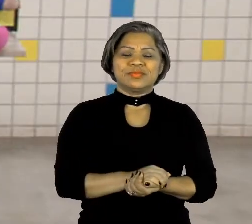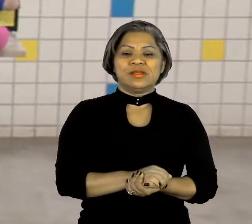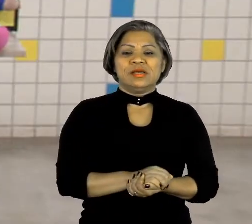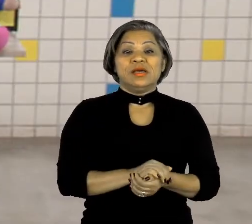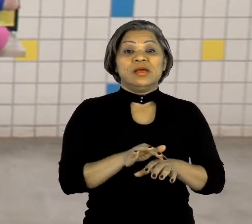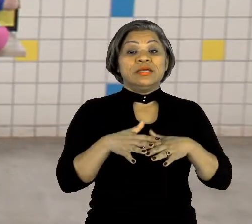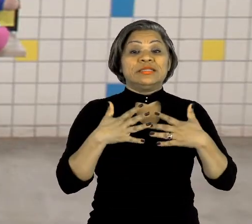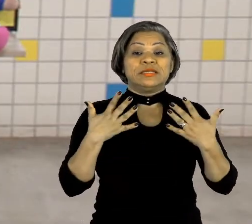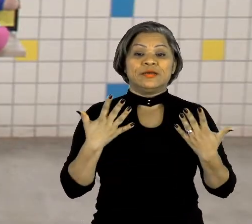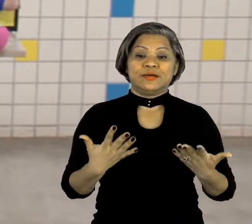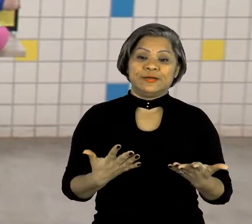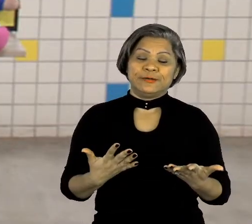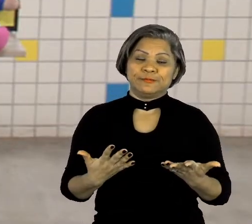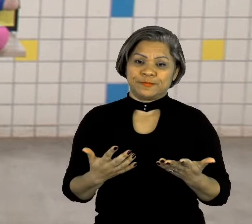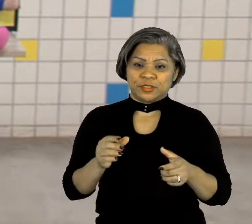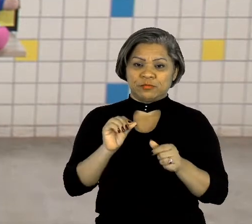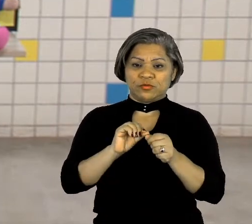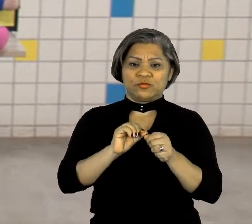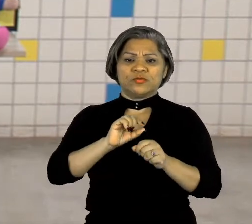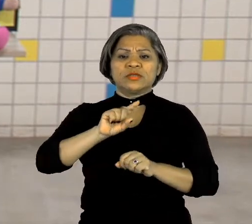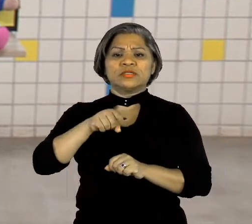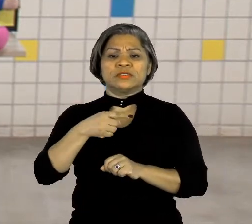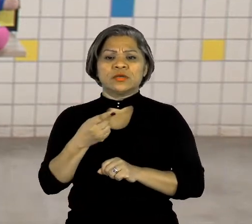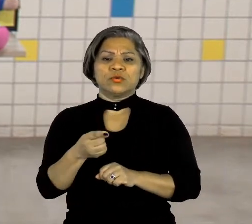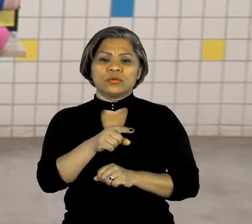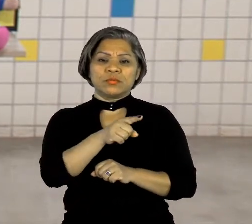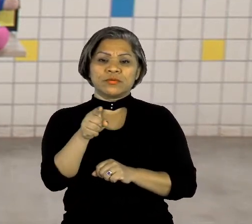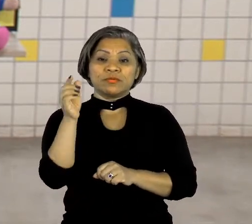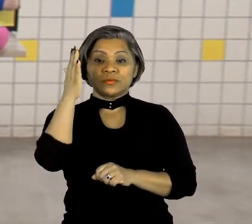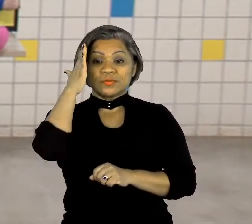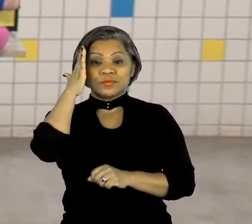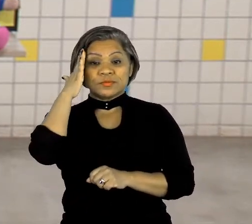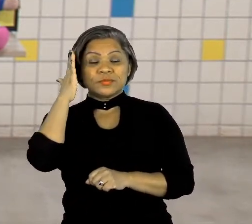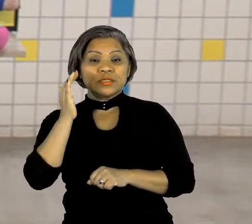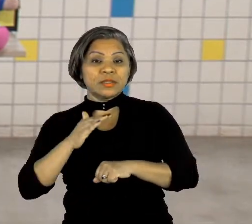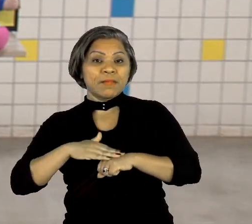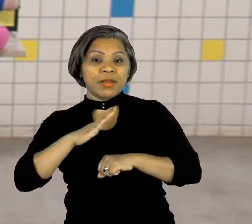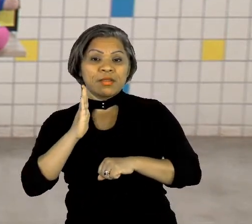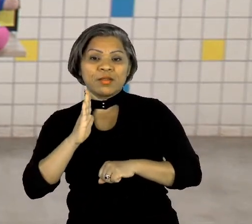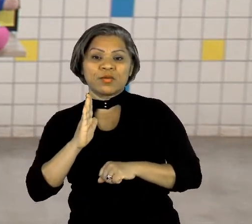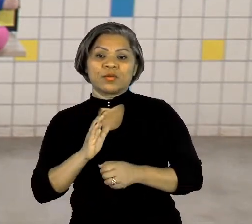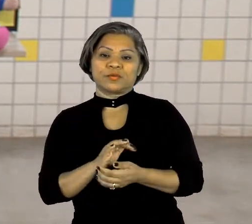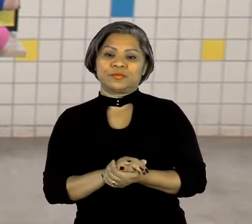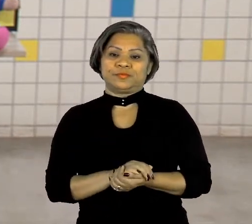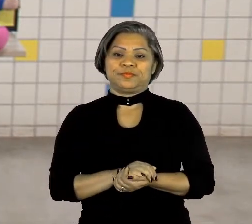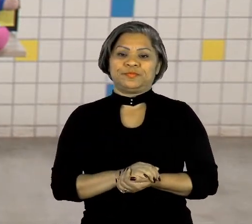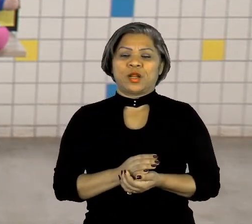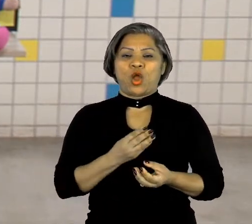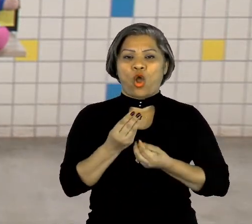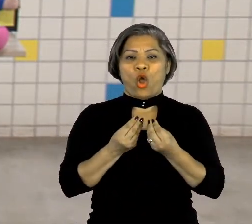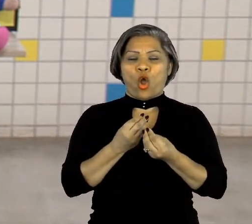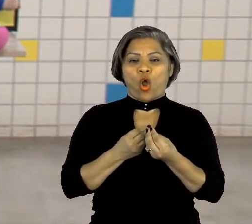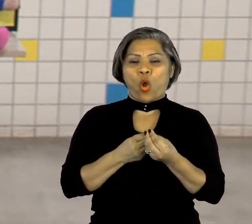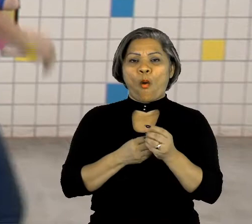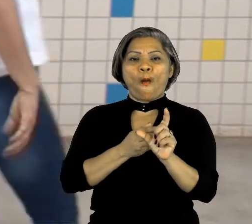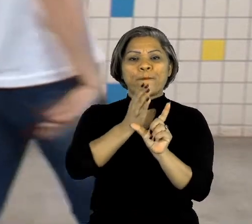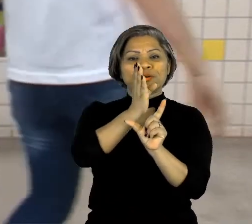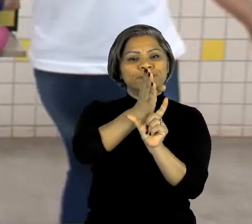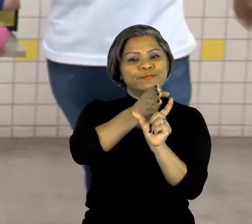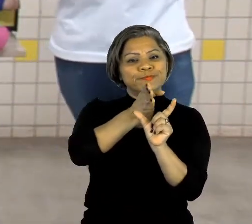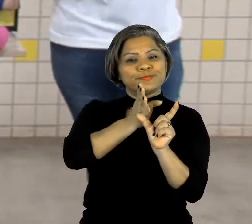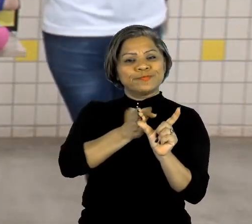crianças, nós vamos fazer uma outra situação para vocês entenderem melhor o recorte das sílabas. Combinado? Vamos lá,